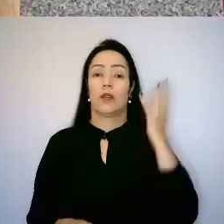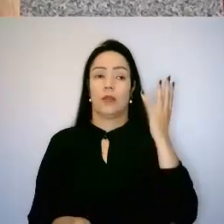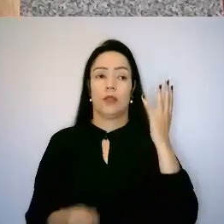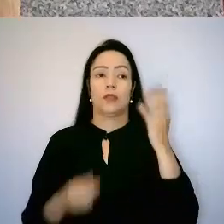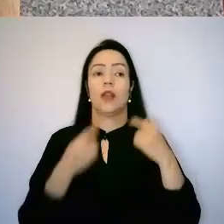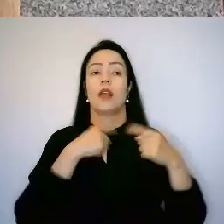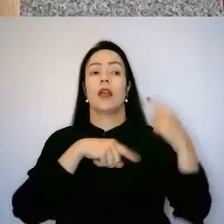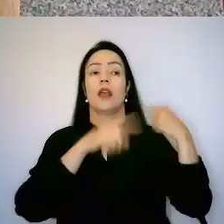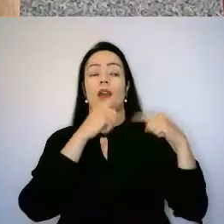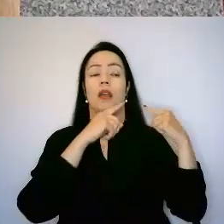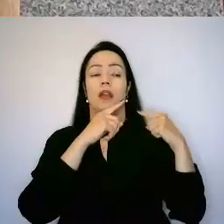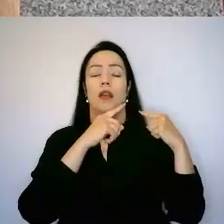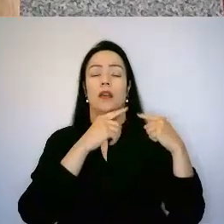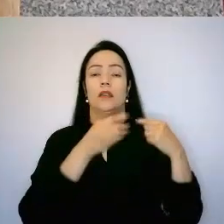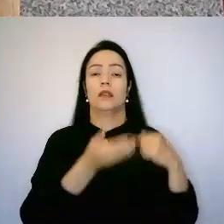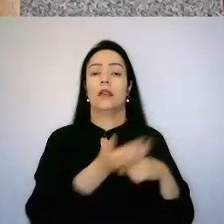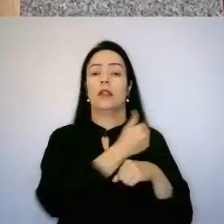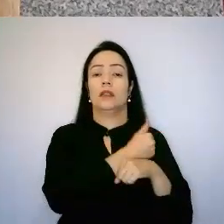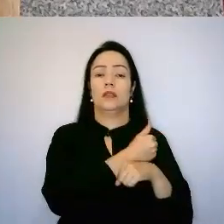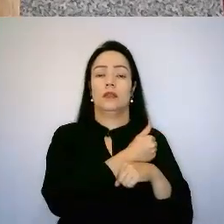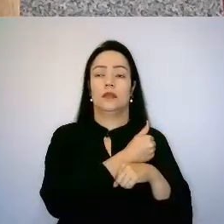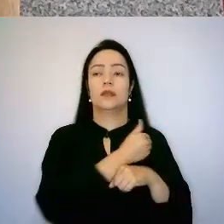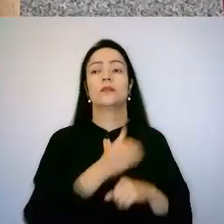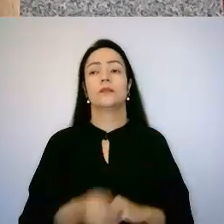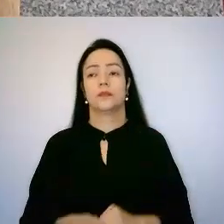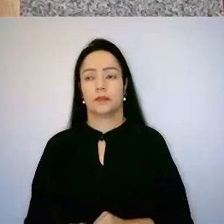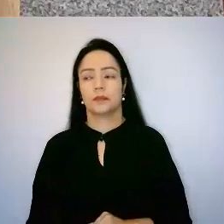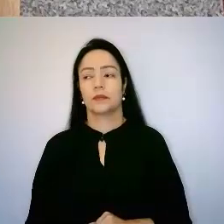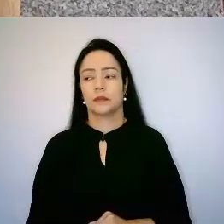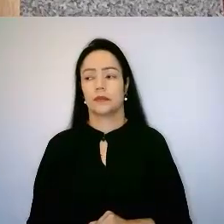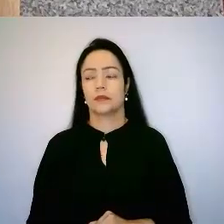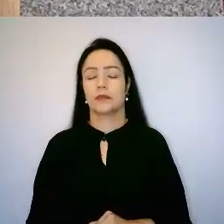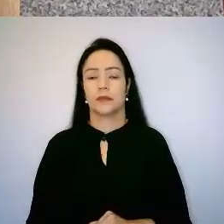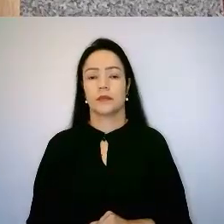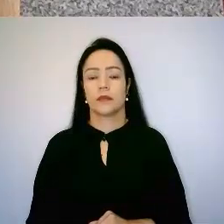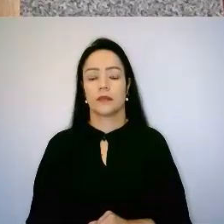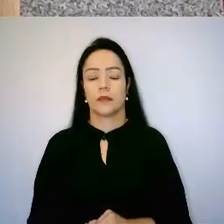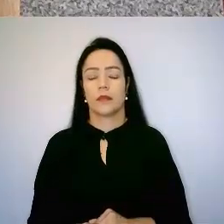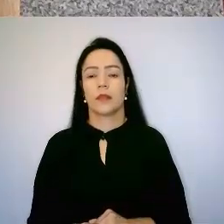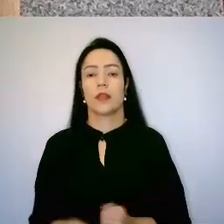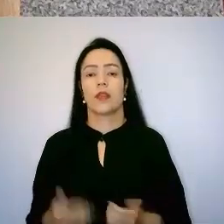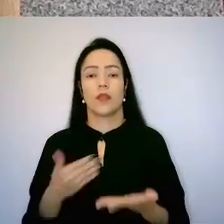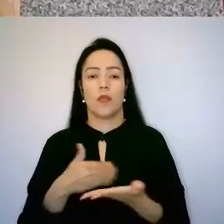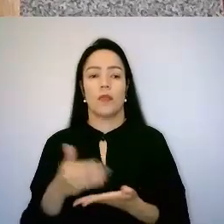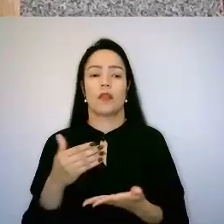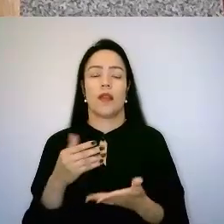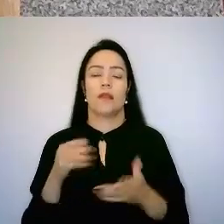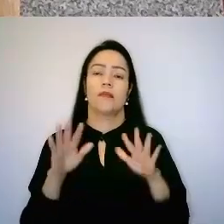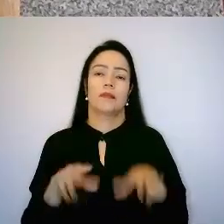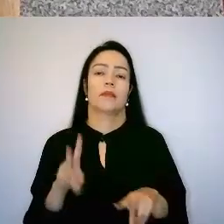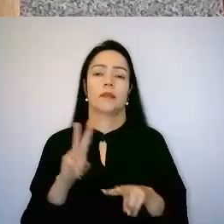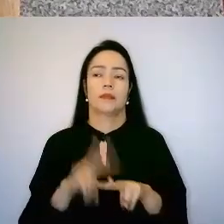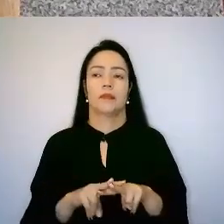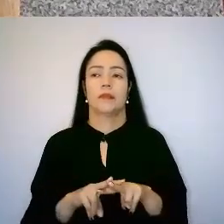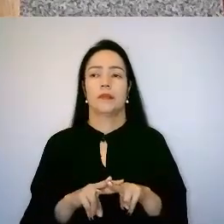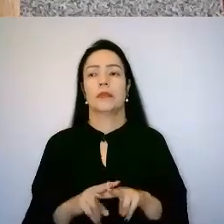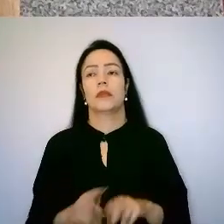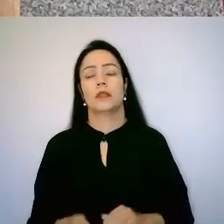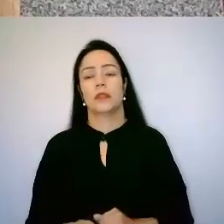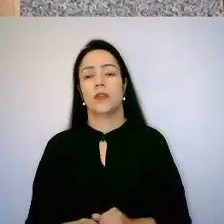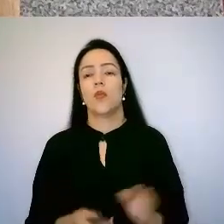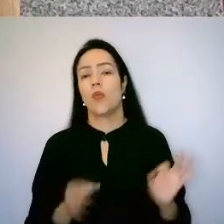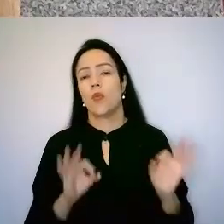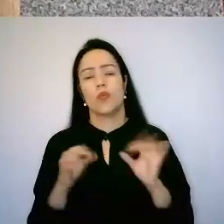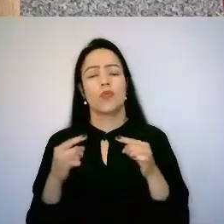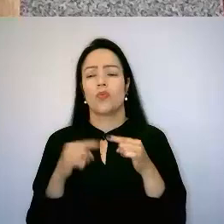prisão preventiva foram anteriores foram anteriores ao início do cumprimento da Pena em regime fechado ou seja não há nenhuma relação